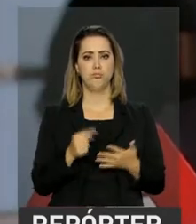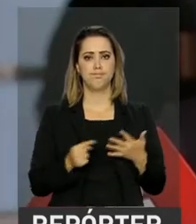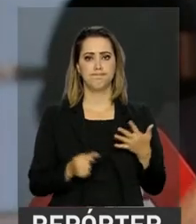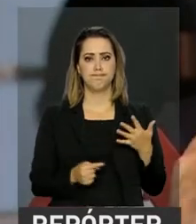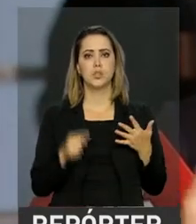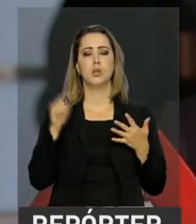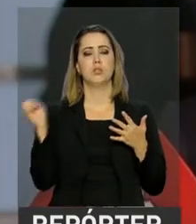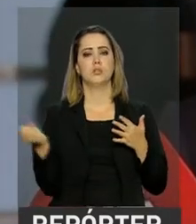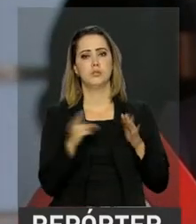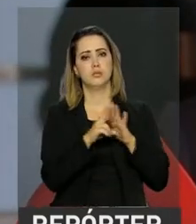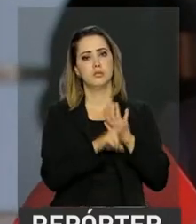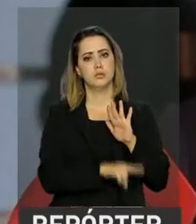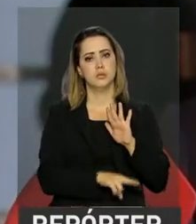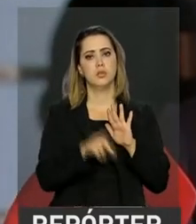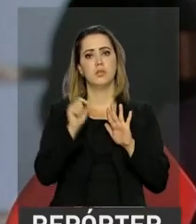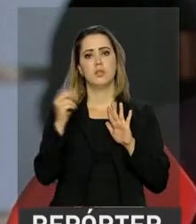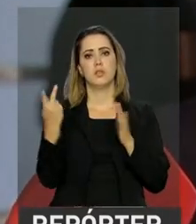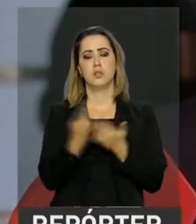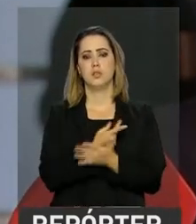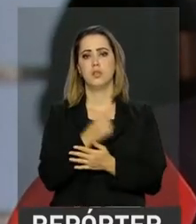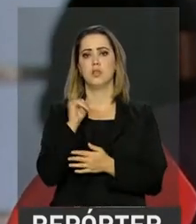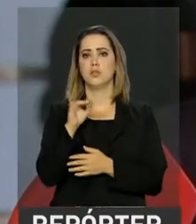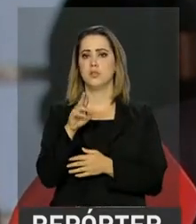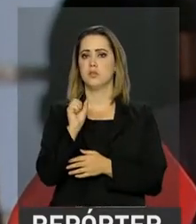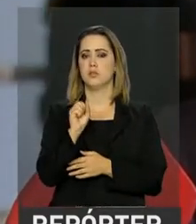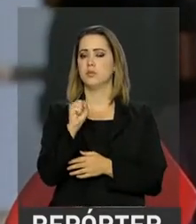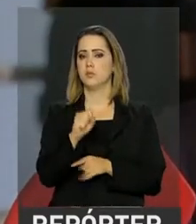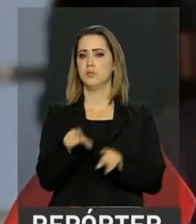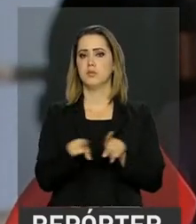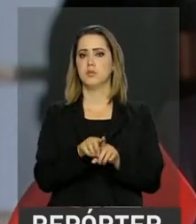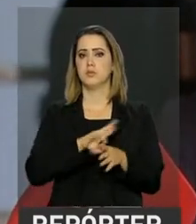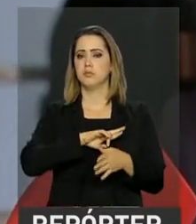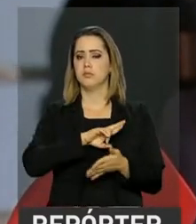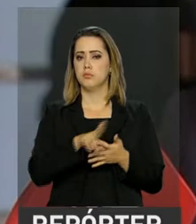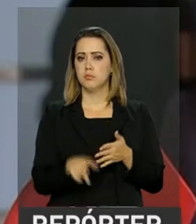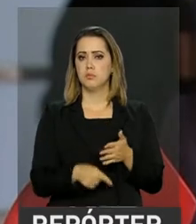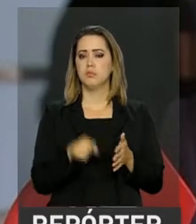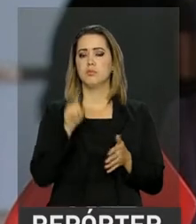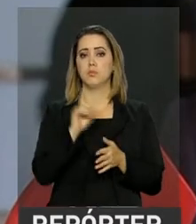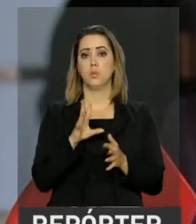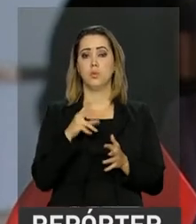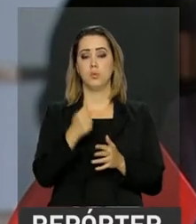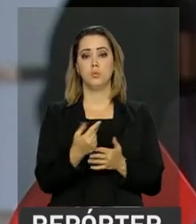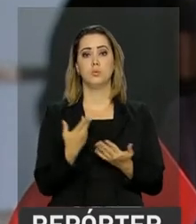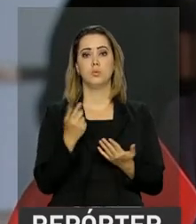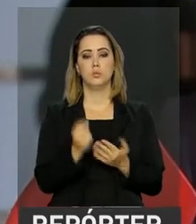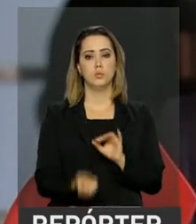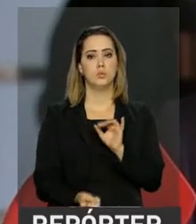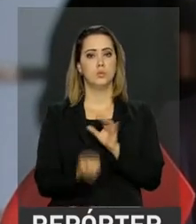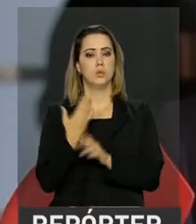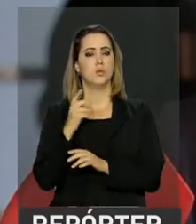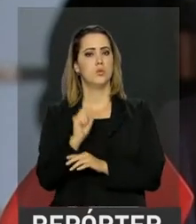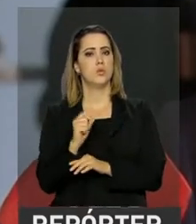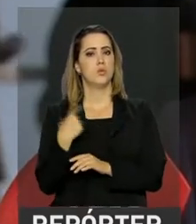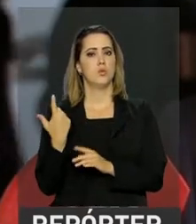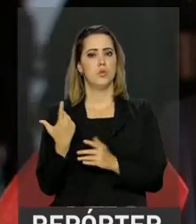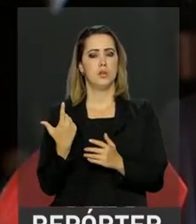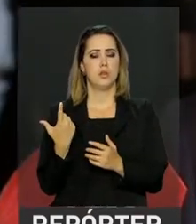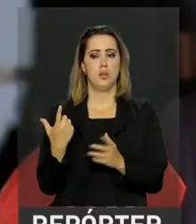reformas de andamento, previdência, tributária e etc., tudo isso cria um